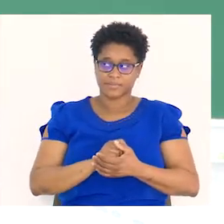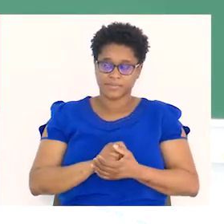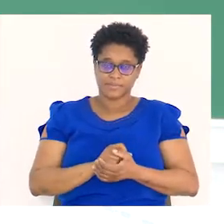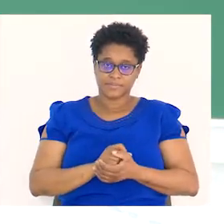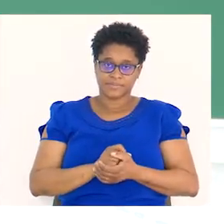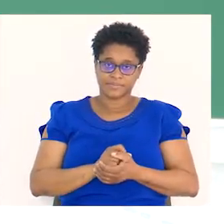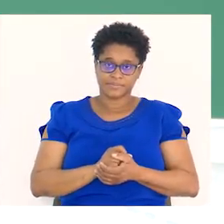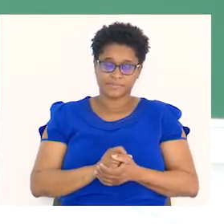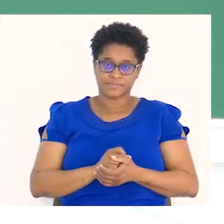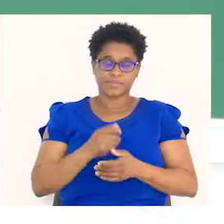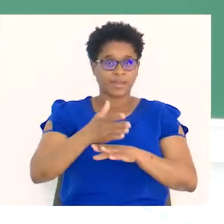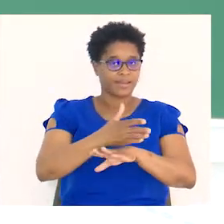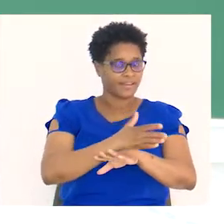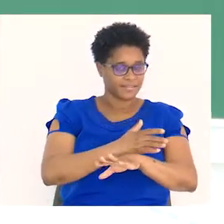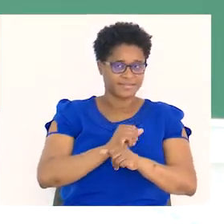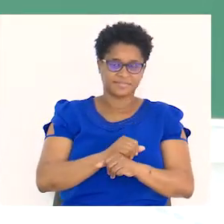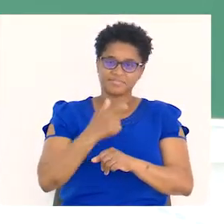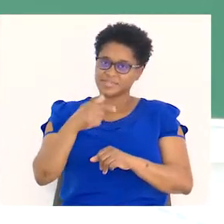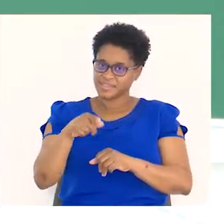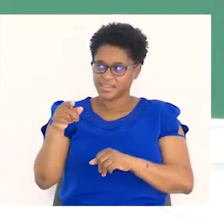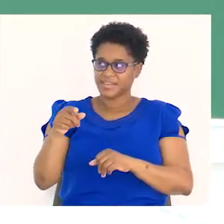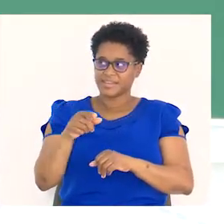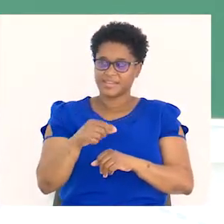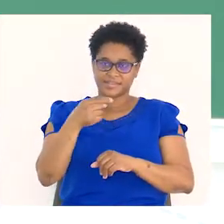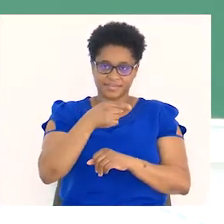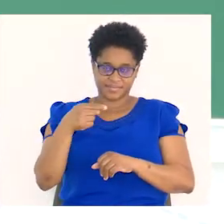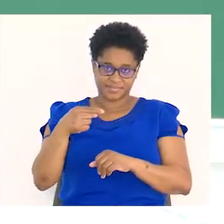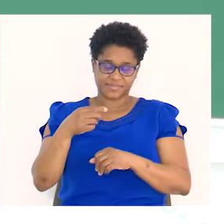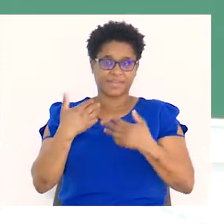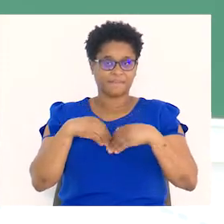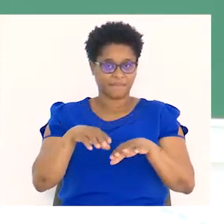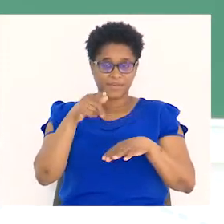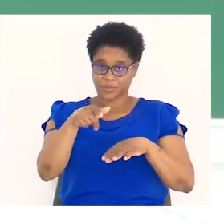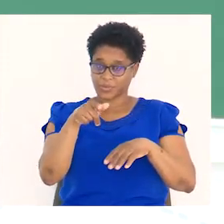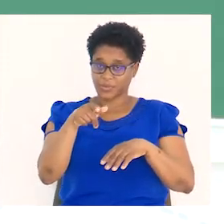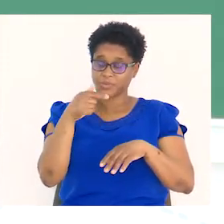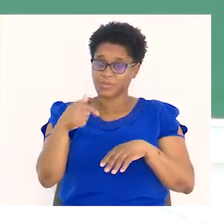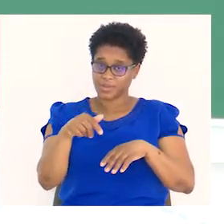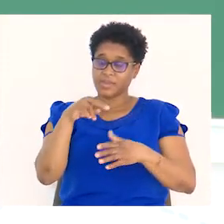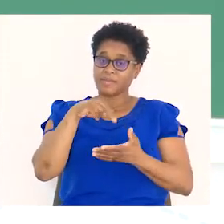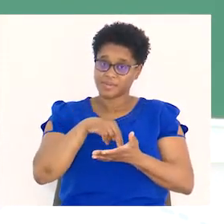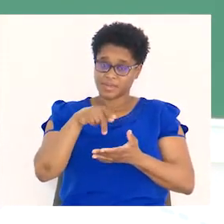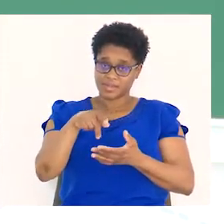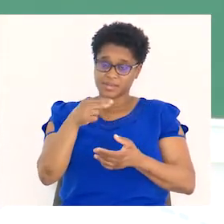Ok? Anteriormente tinha essa grafia, então tu tens a presença